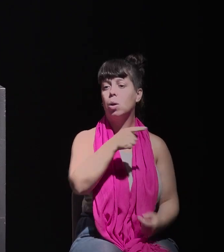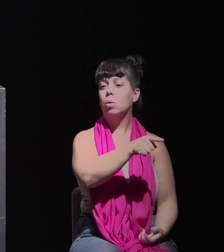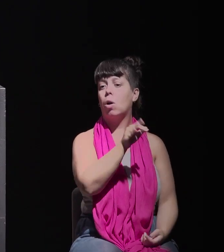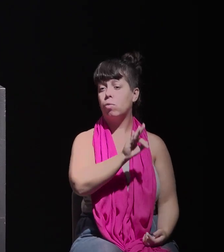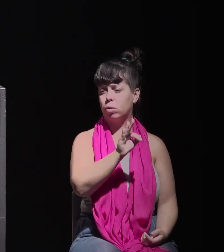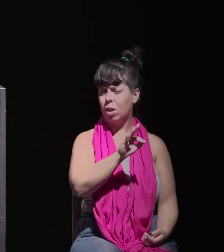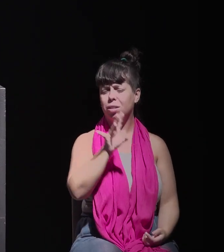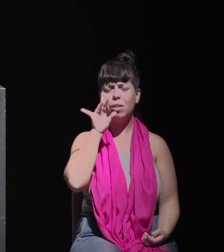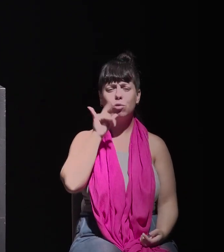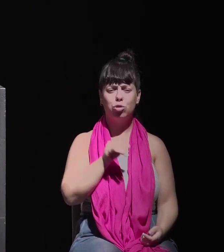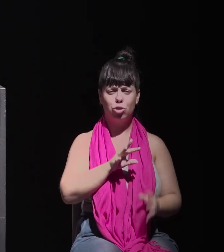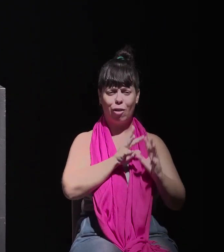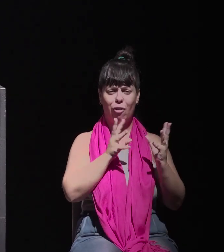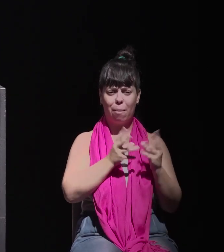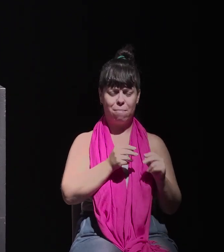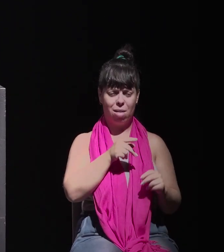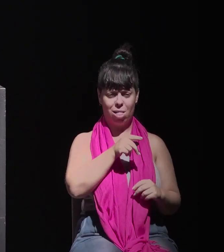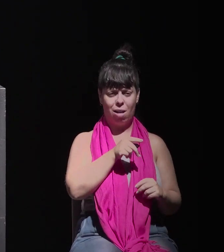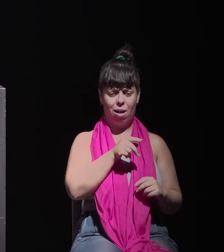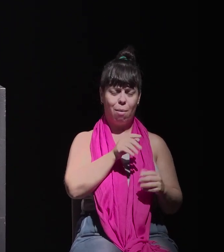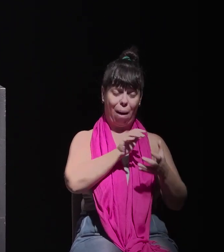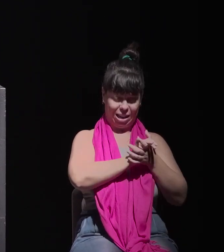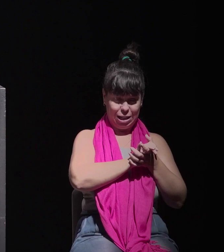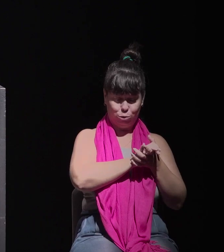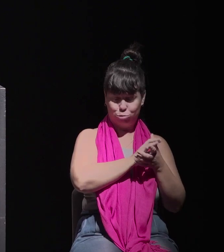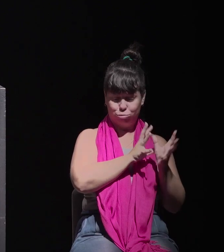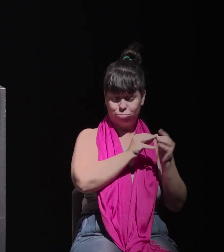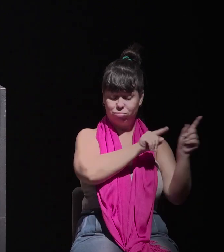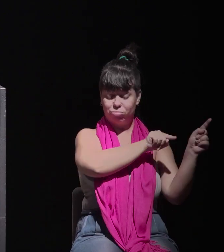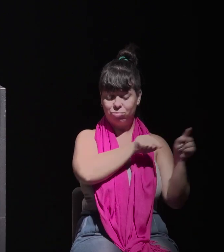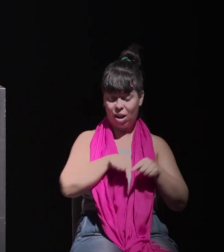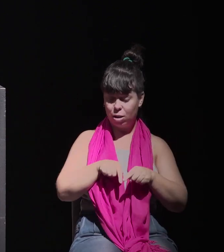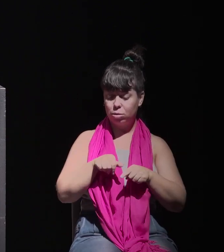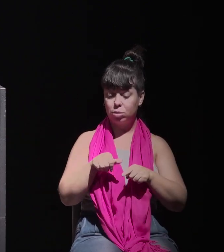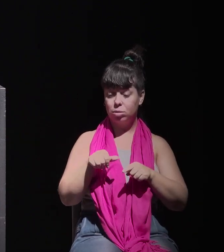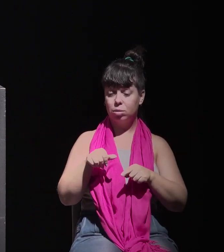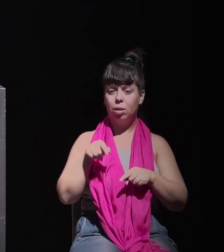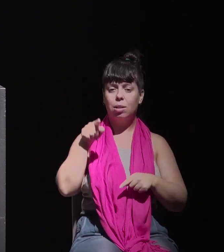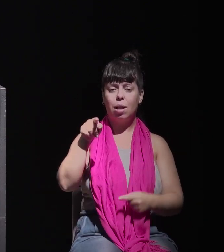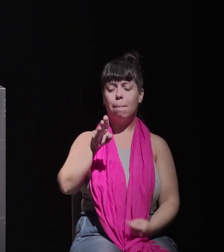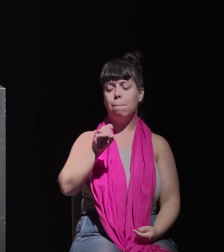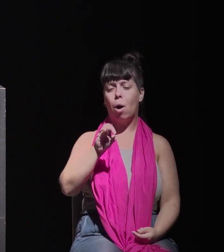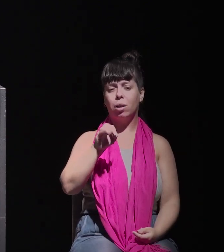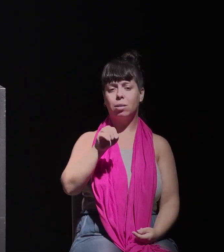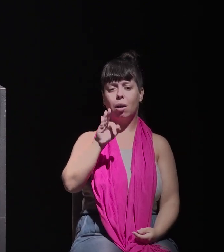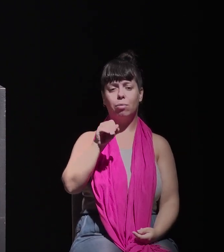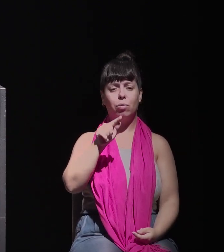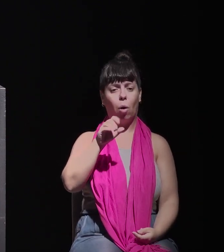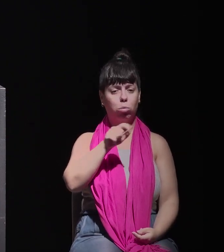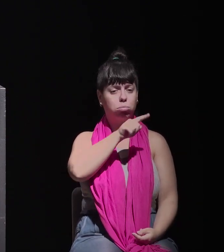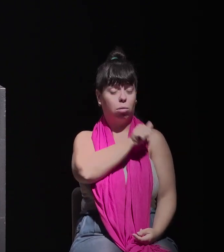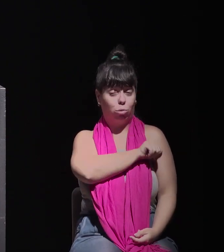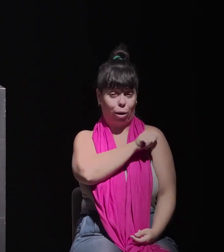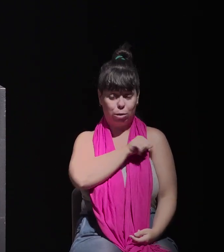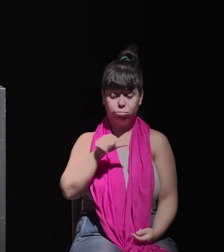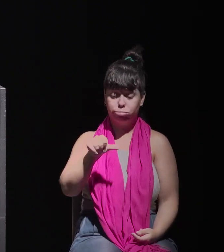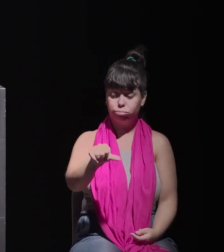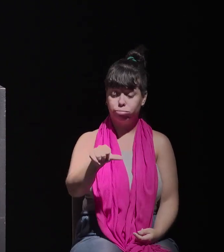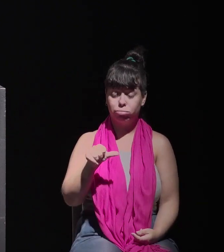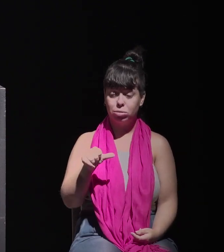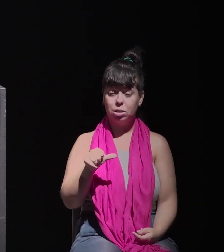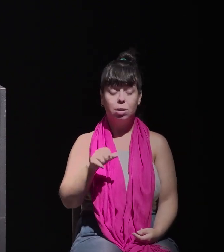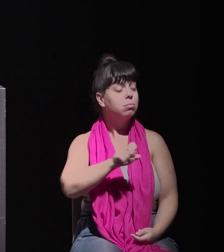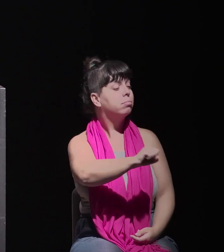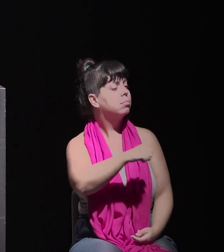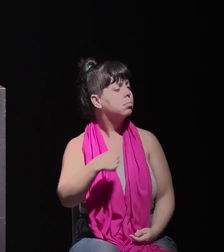Um dia, a família do marido dela veio visitar ele, tocou a campainha em Botafogo, no Rio, e ela foi abrir a porta, e a sogra